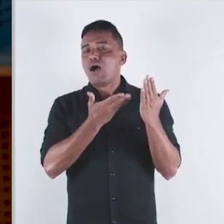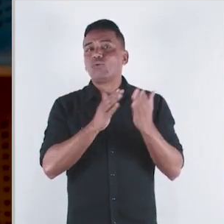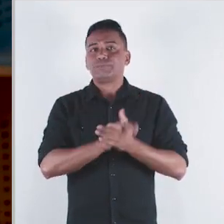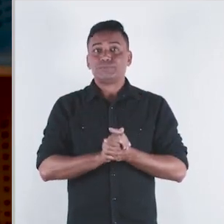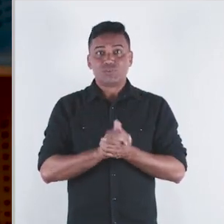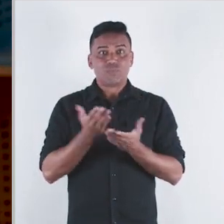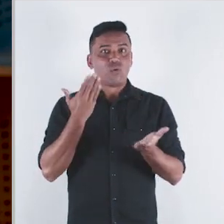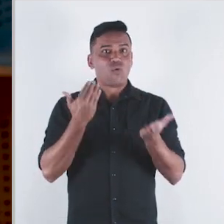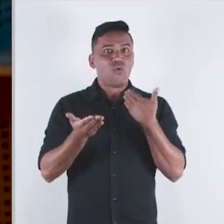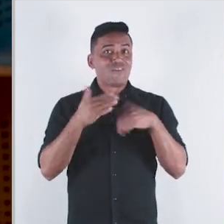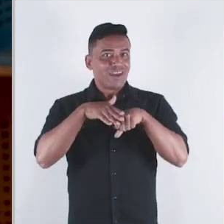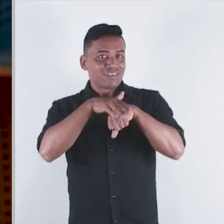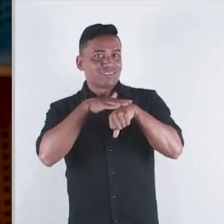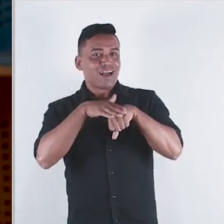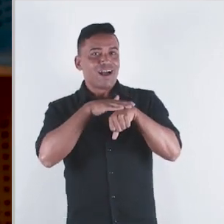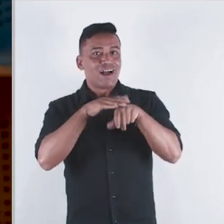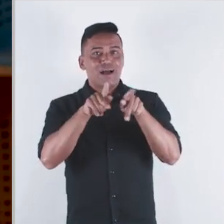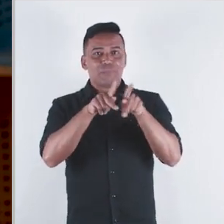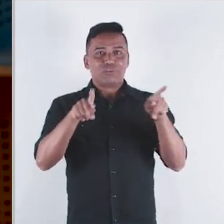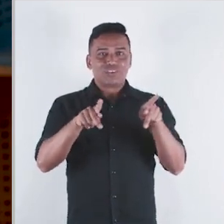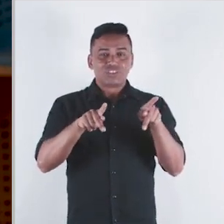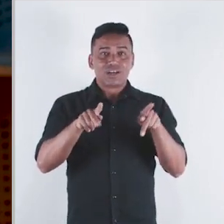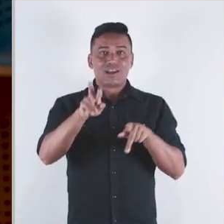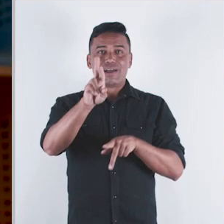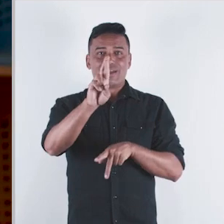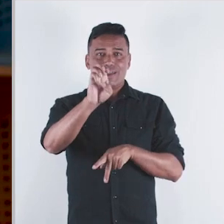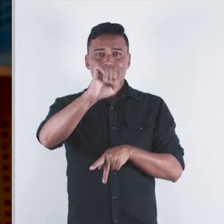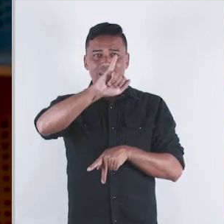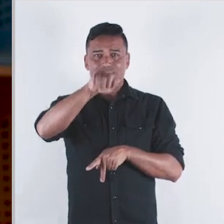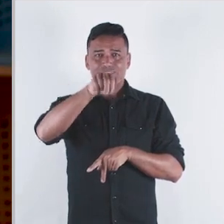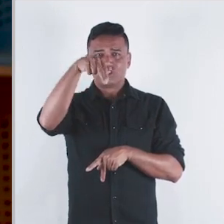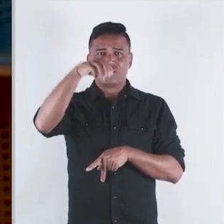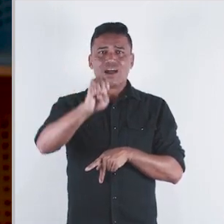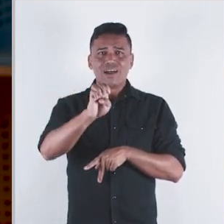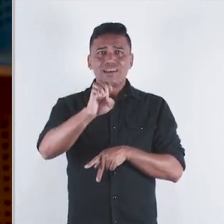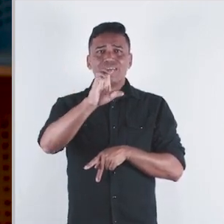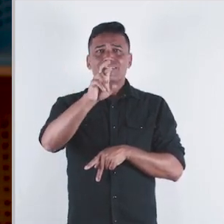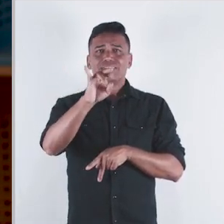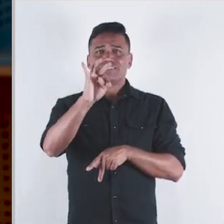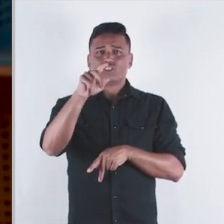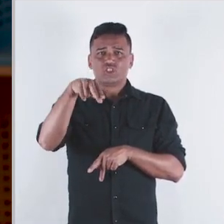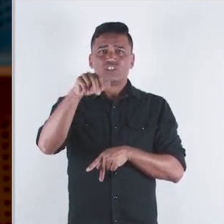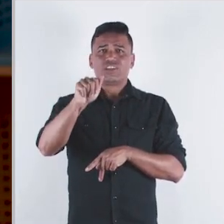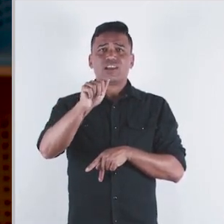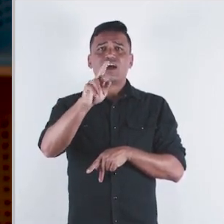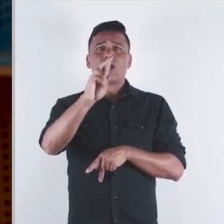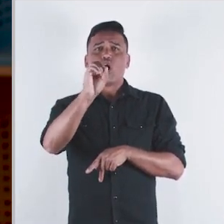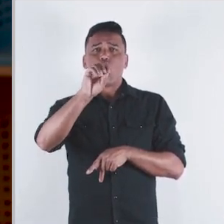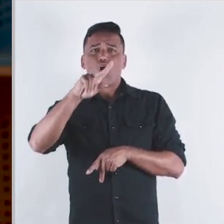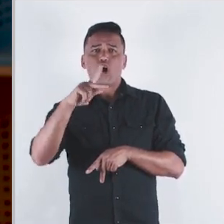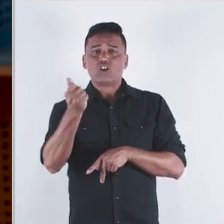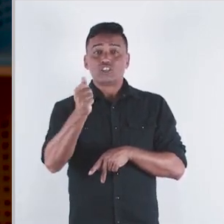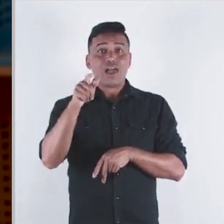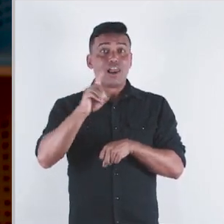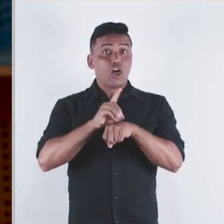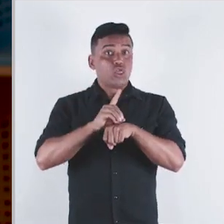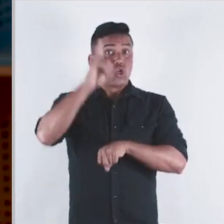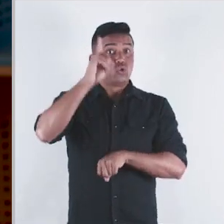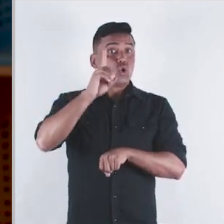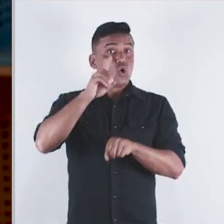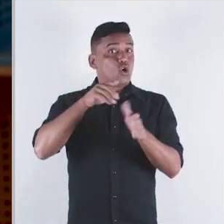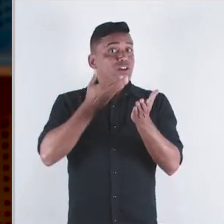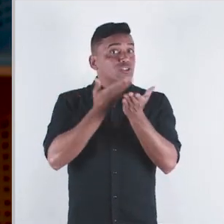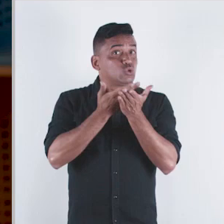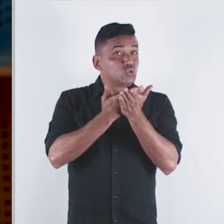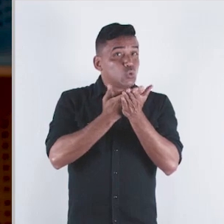conversar com a professora Rejane Cristina Rocha, que é doutora em estudos literários e professora